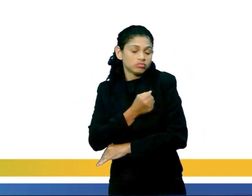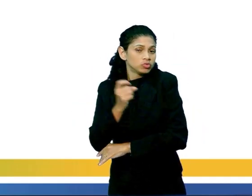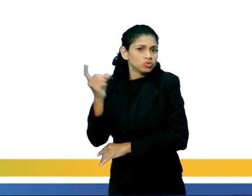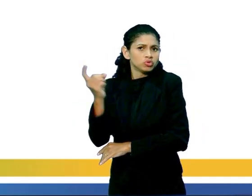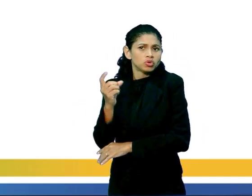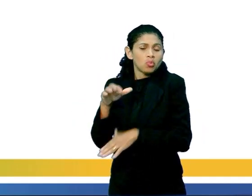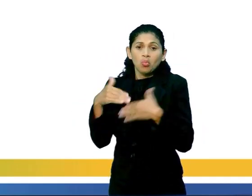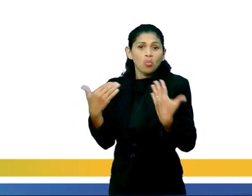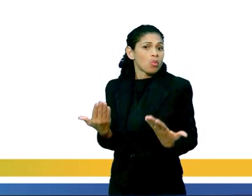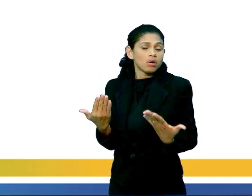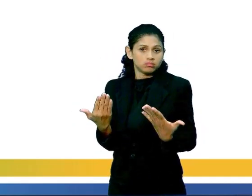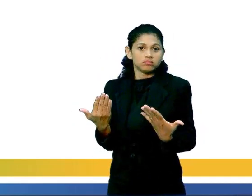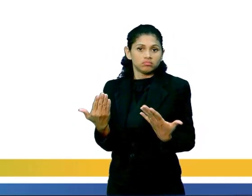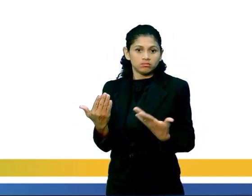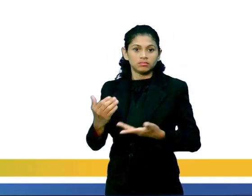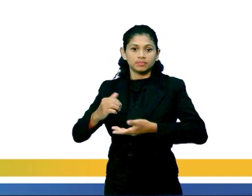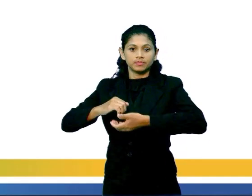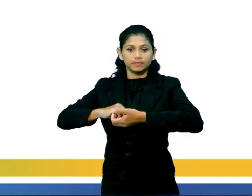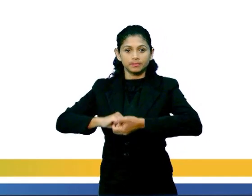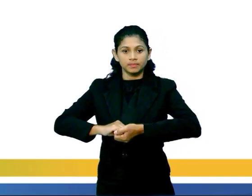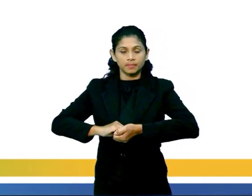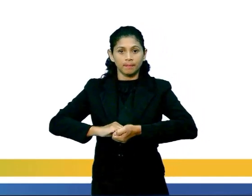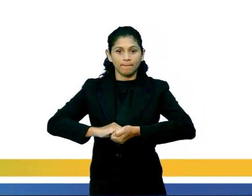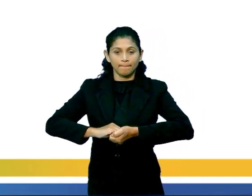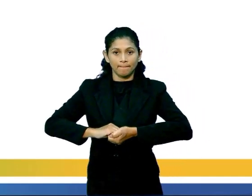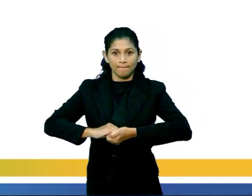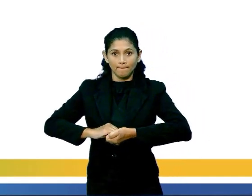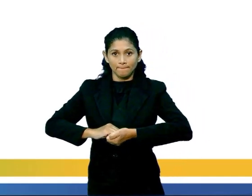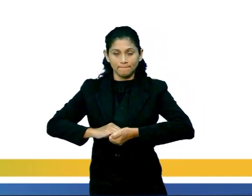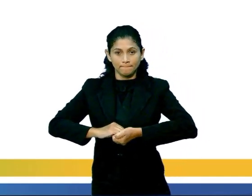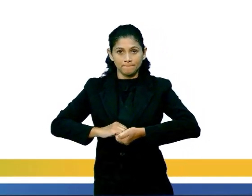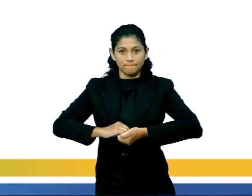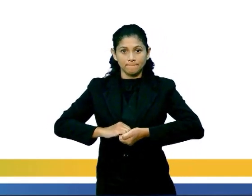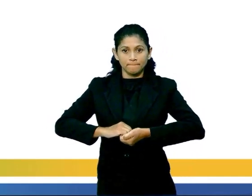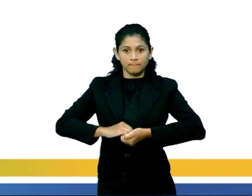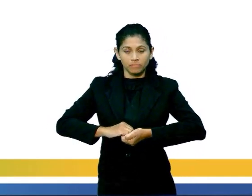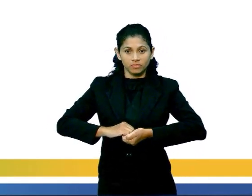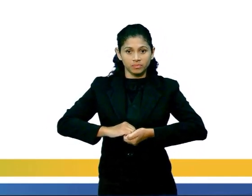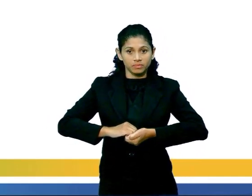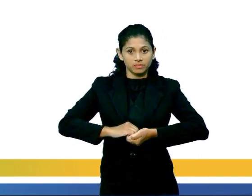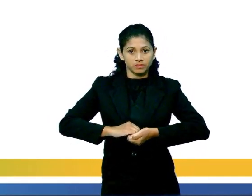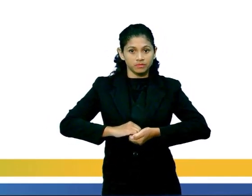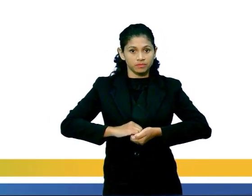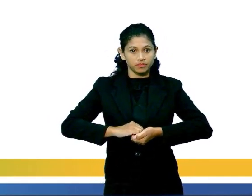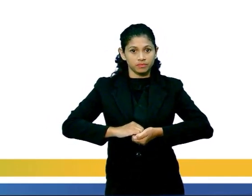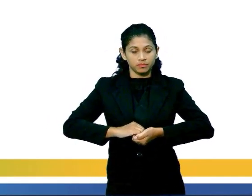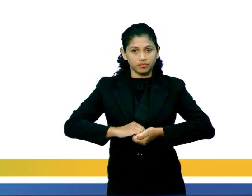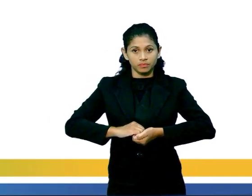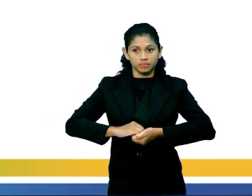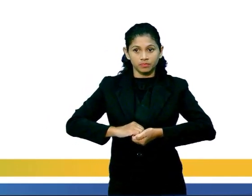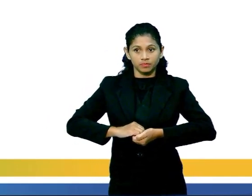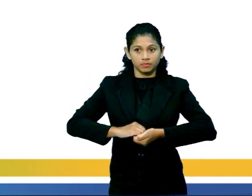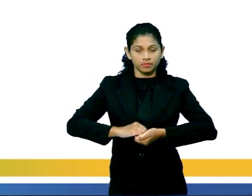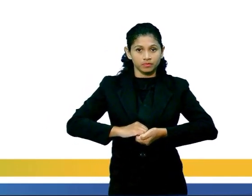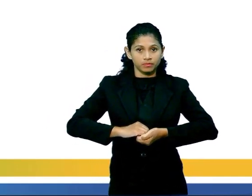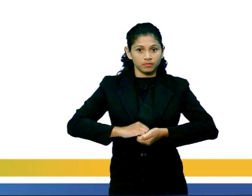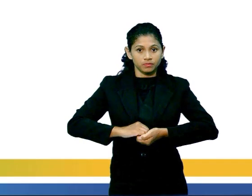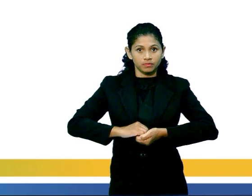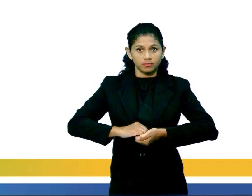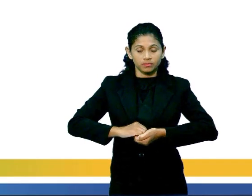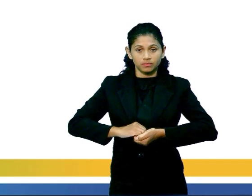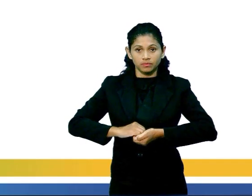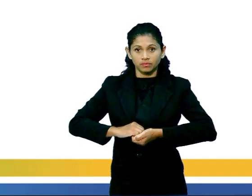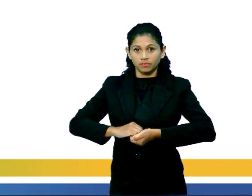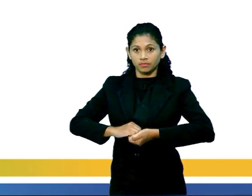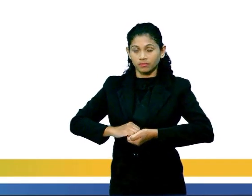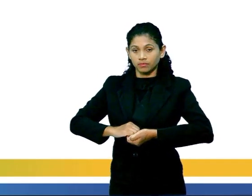mais 60x. E alternativa E, 9,6x quadrados mais 72x.